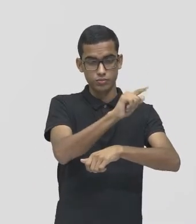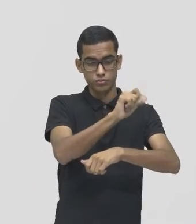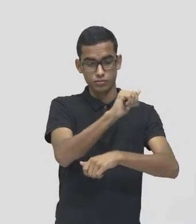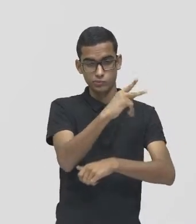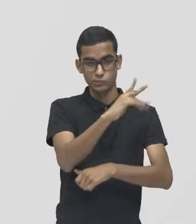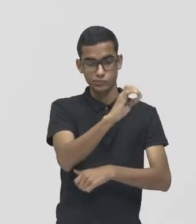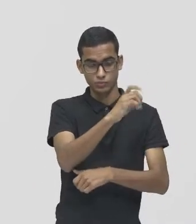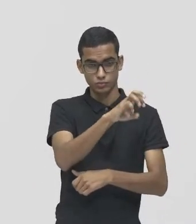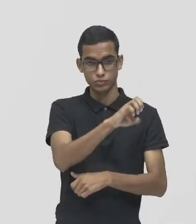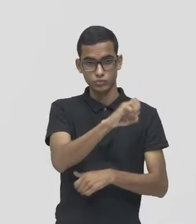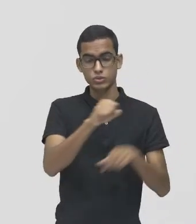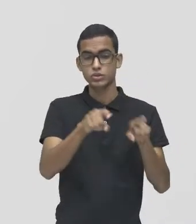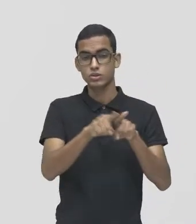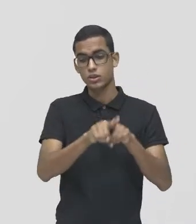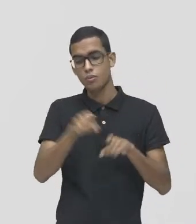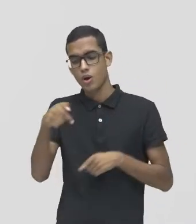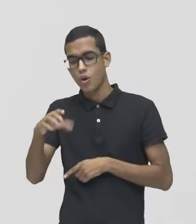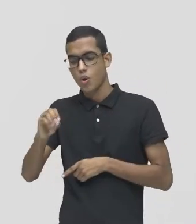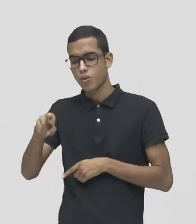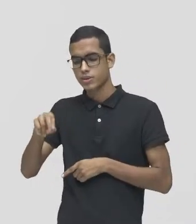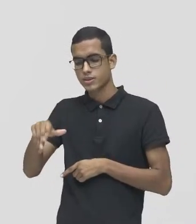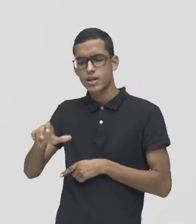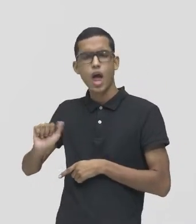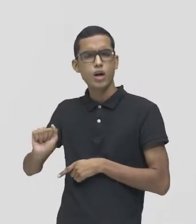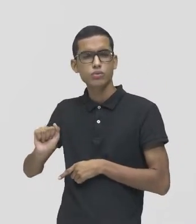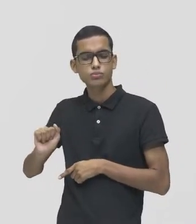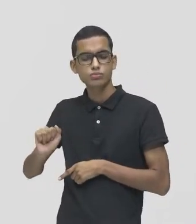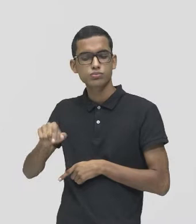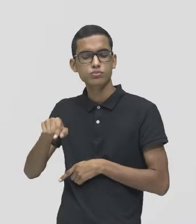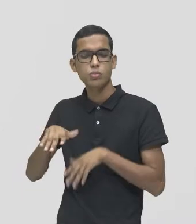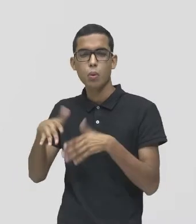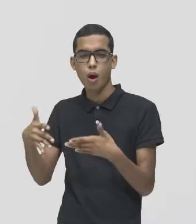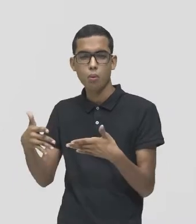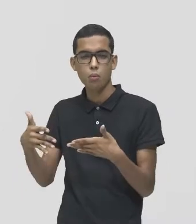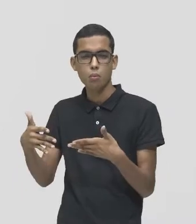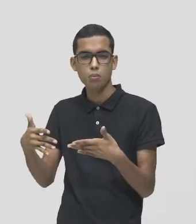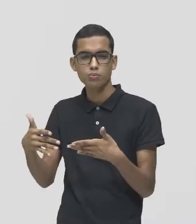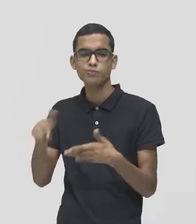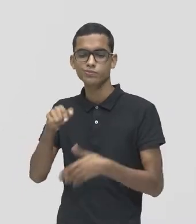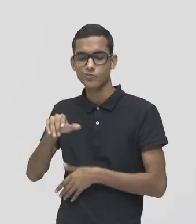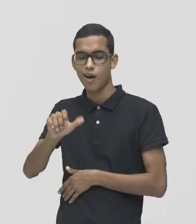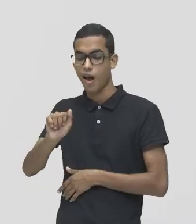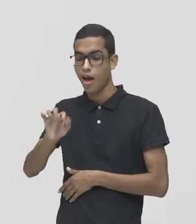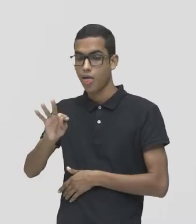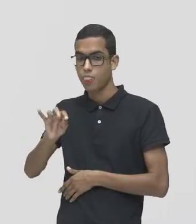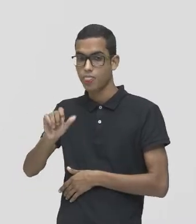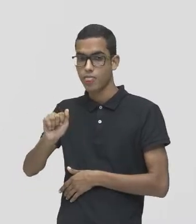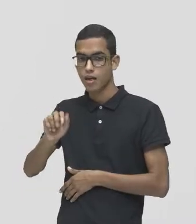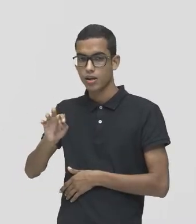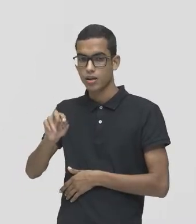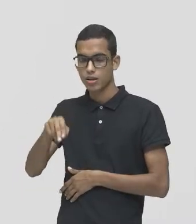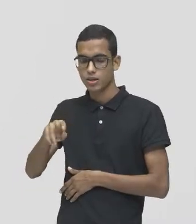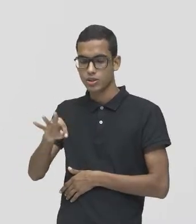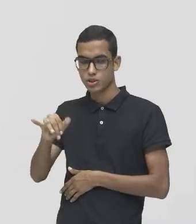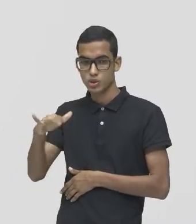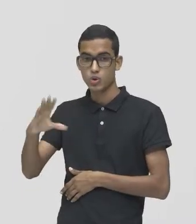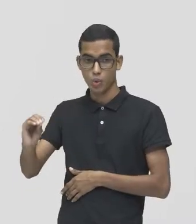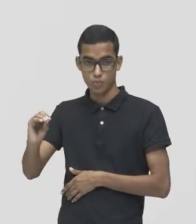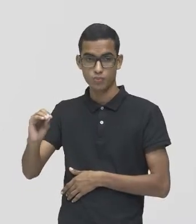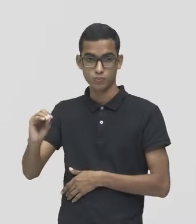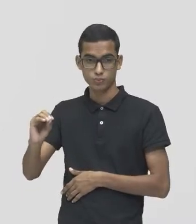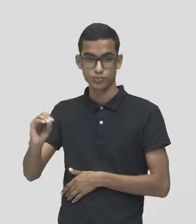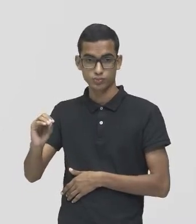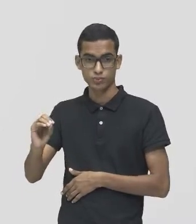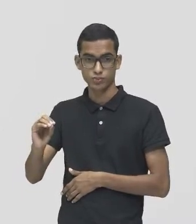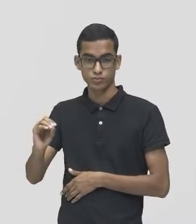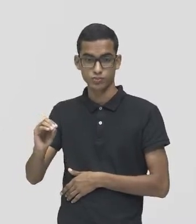lá, o Oceano Atlântico, não tem nem dúvida, né? A costa leste dos Estados Unidos, ela é banhada pelo Oceano Atlântico, quanto